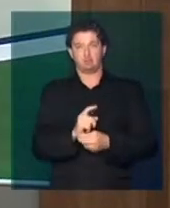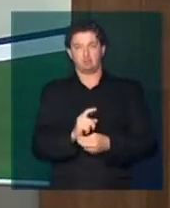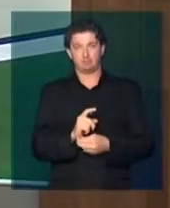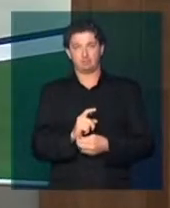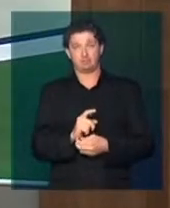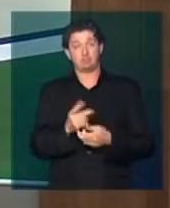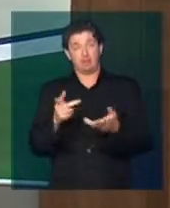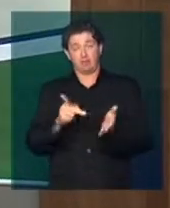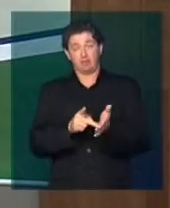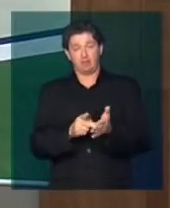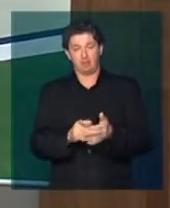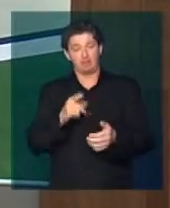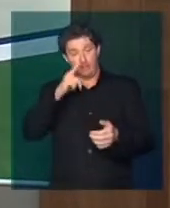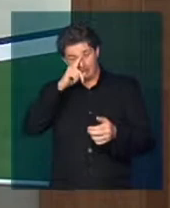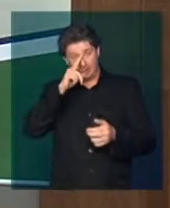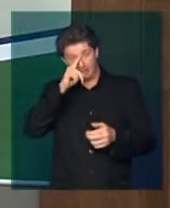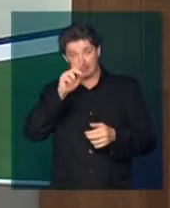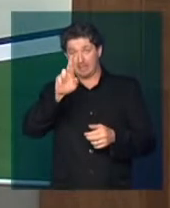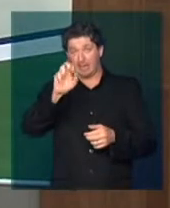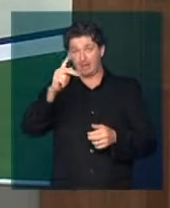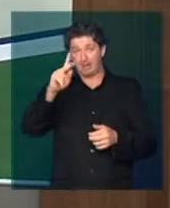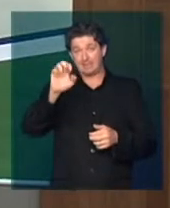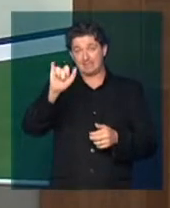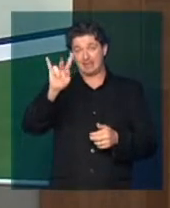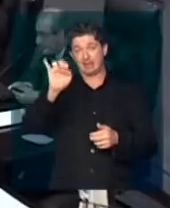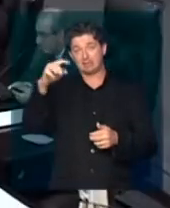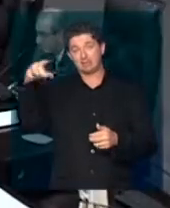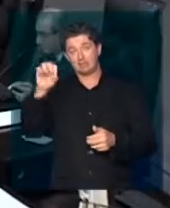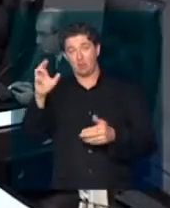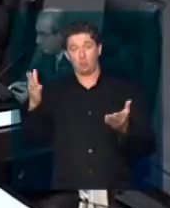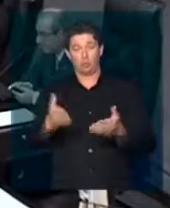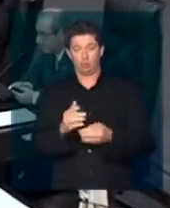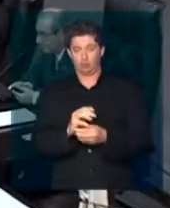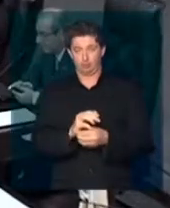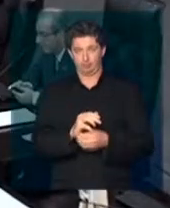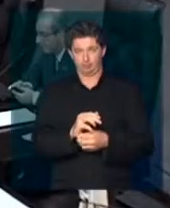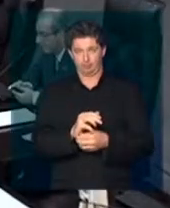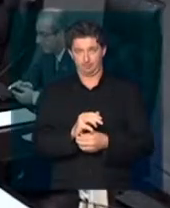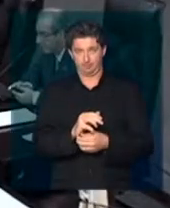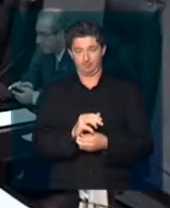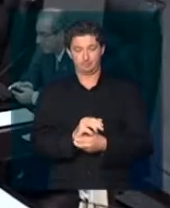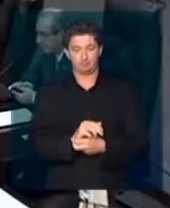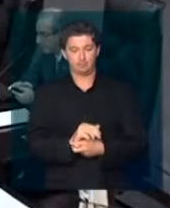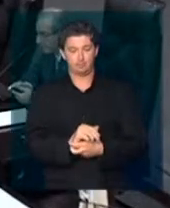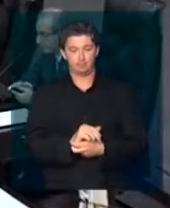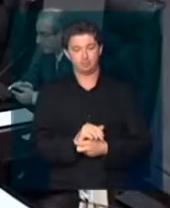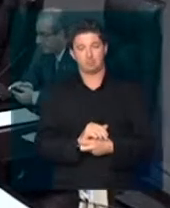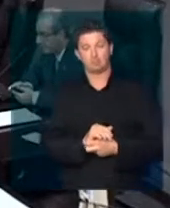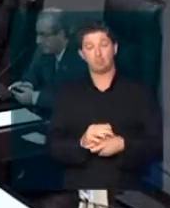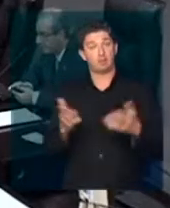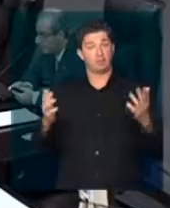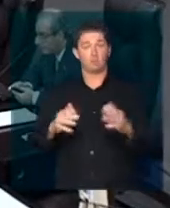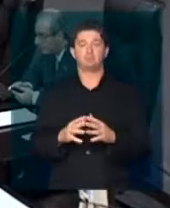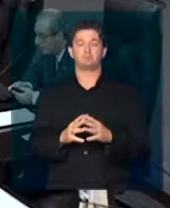verdade. É a crise de representatividade que nós vivemos hoje na política brasileira. Então,